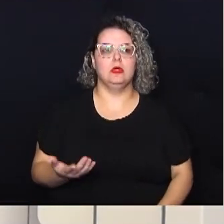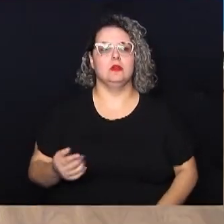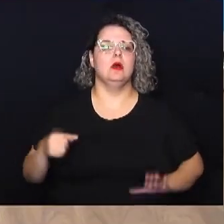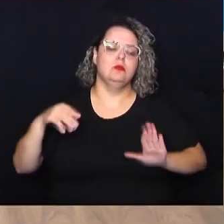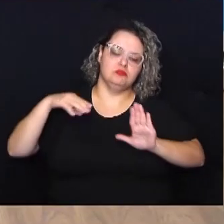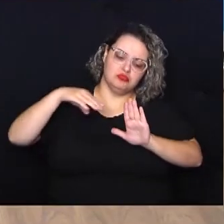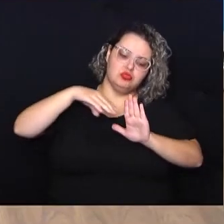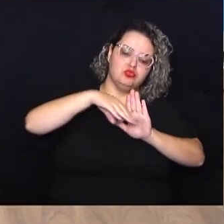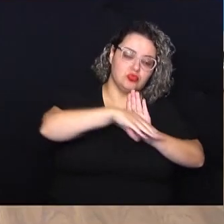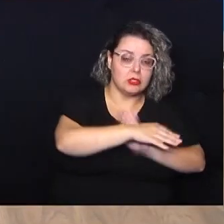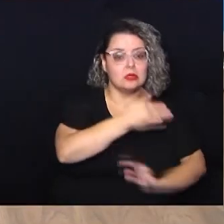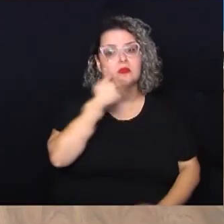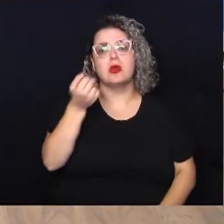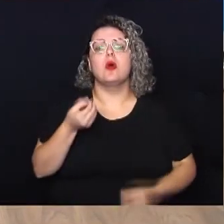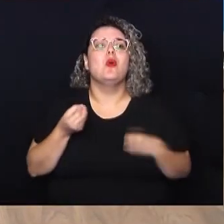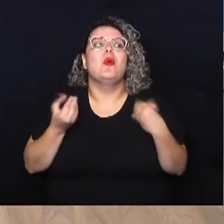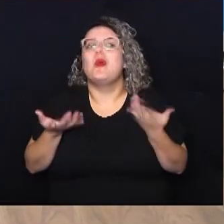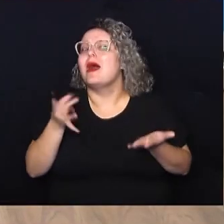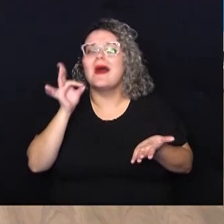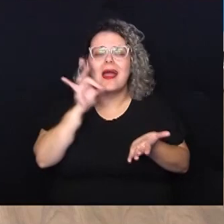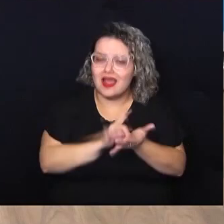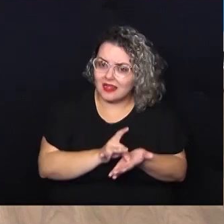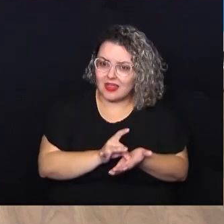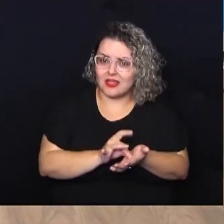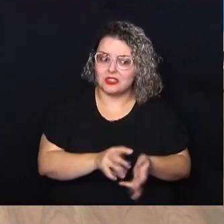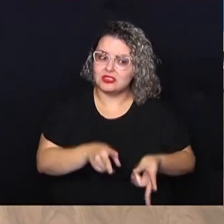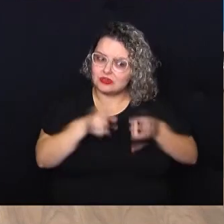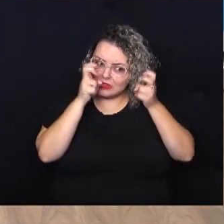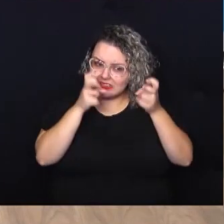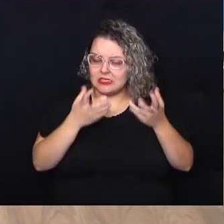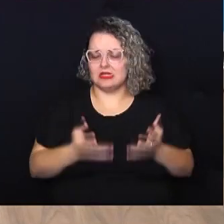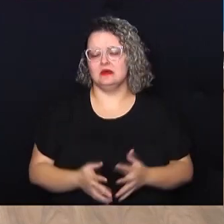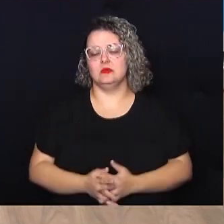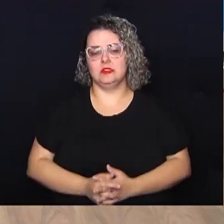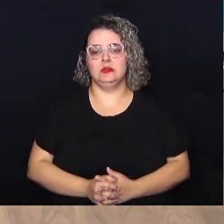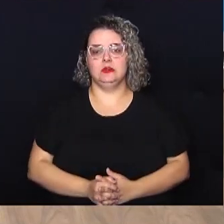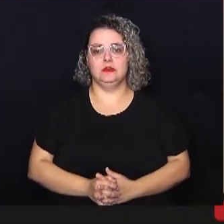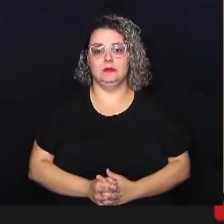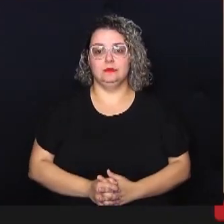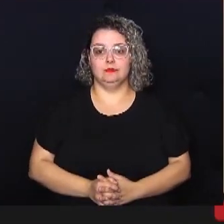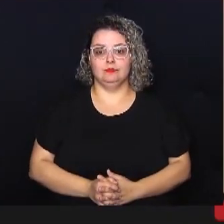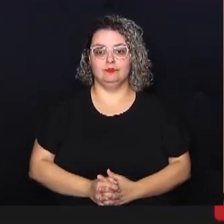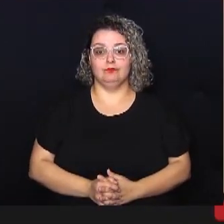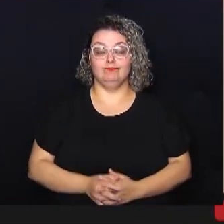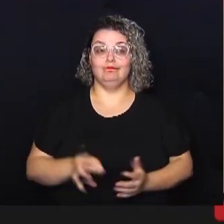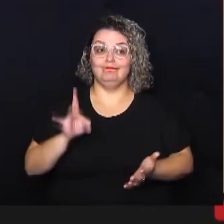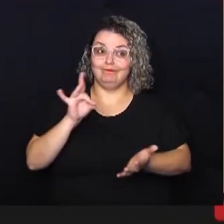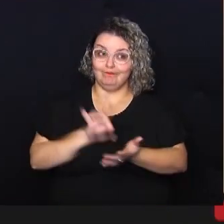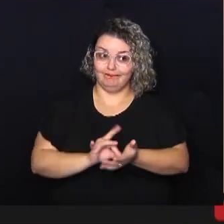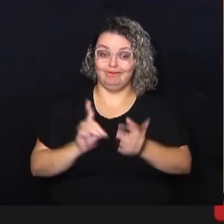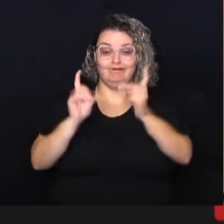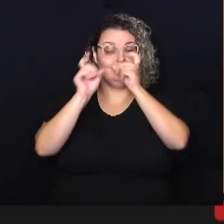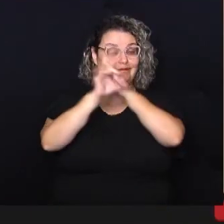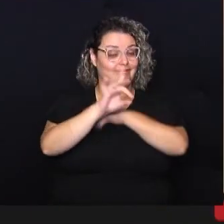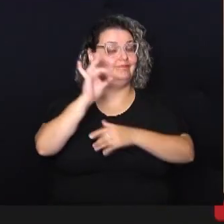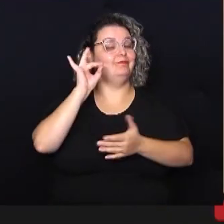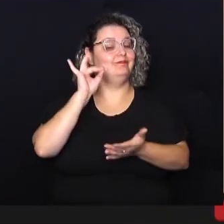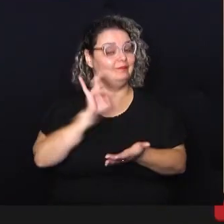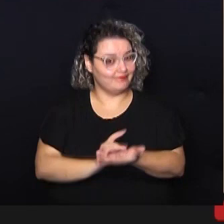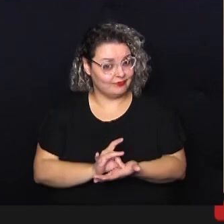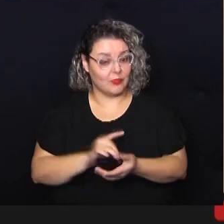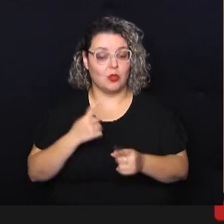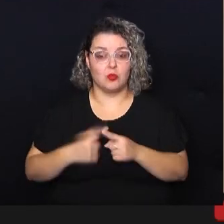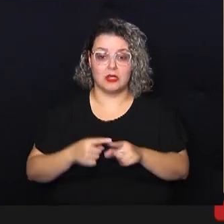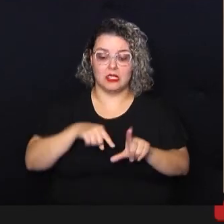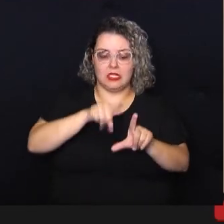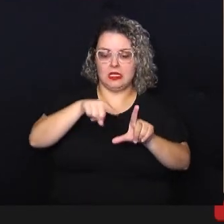está melhorando. Qual que é a realidade que você enxerga? Na verdade, é muito difícil a gente saber a realidade, porque a gente tem um dado